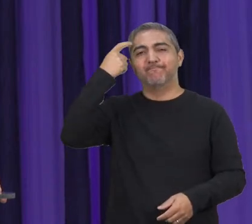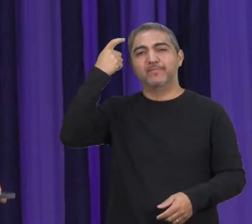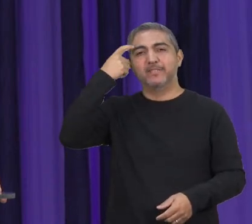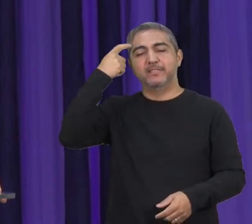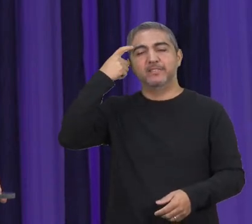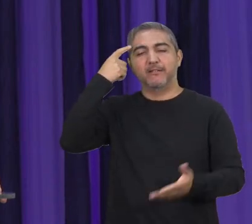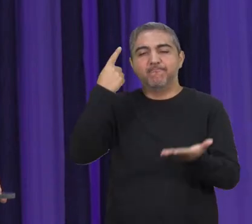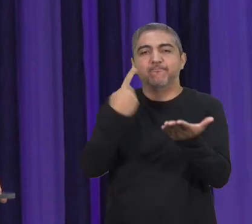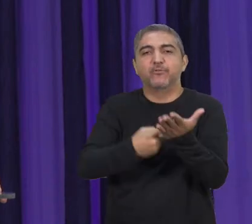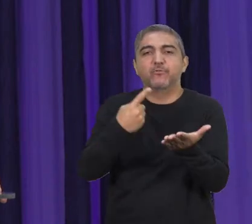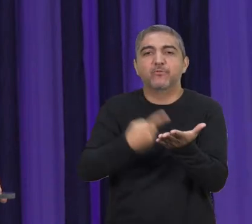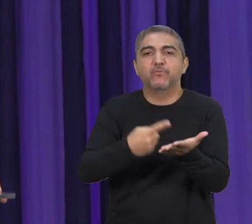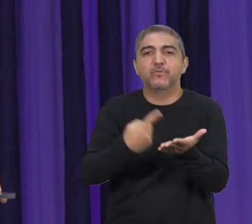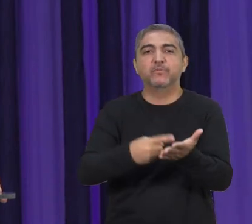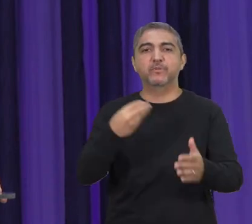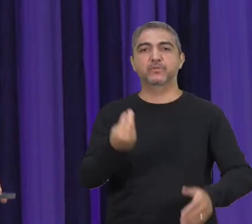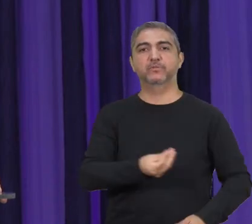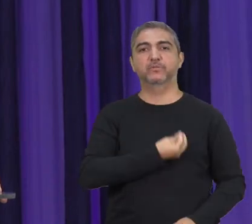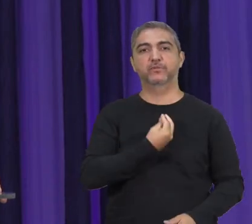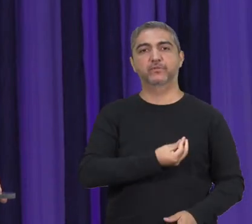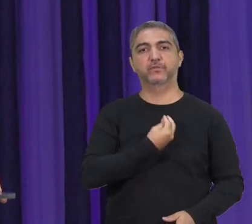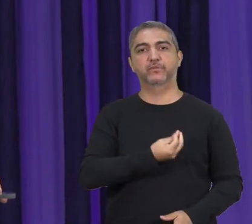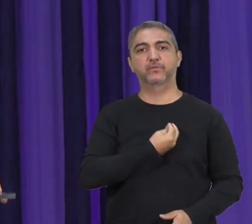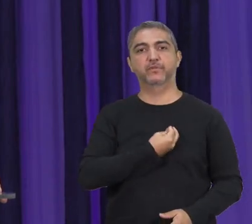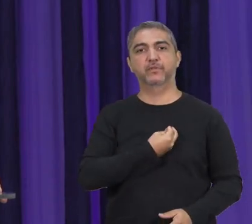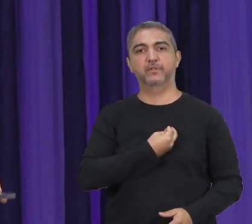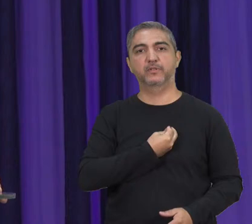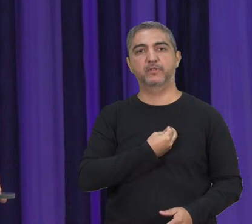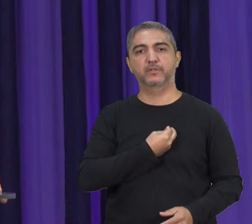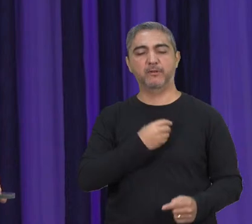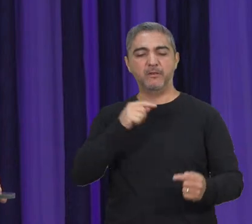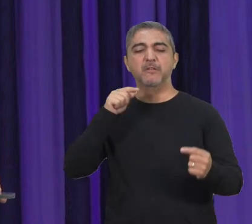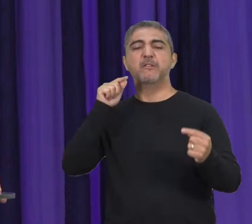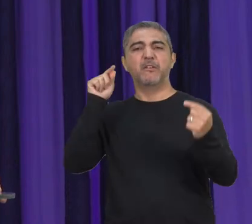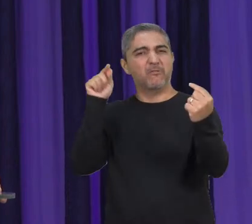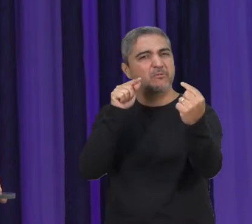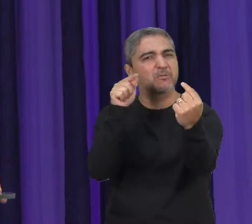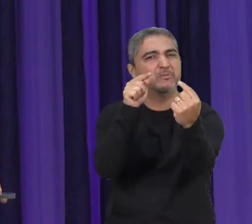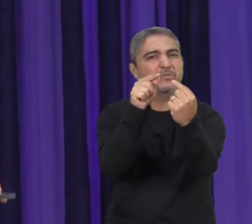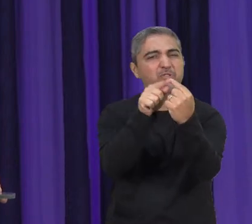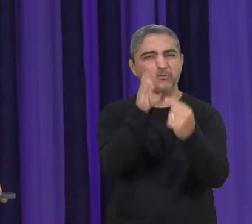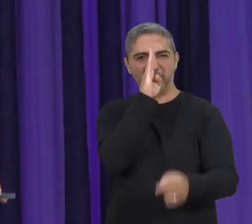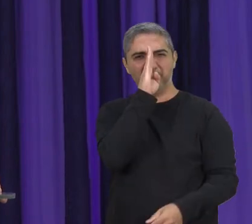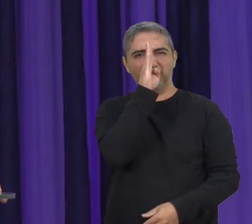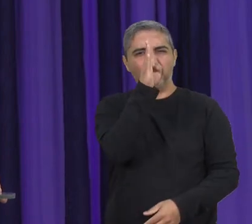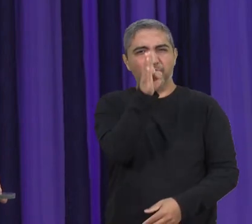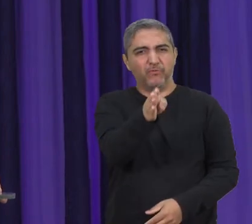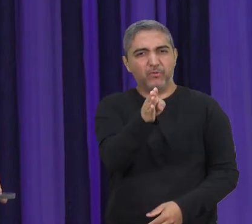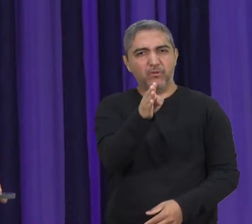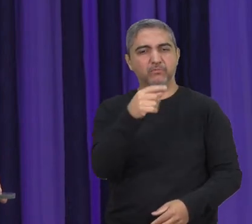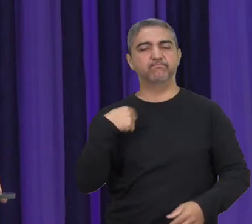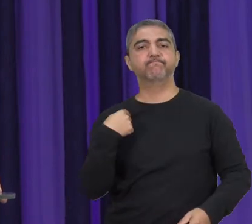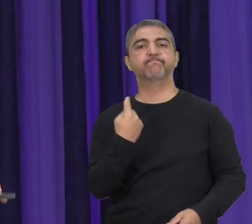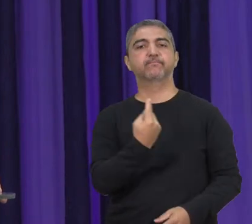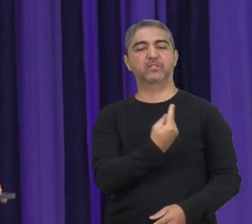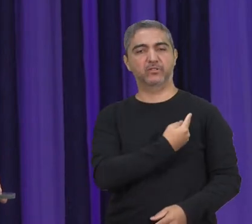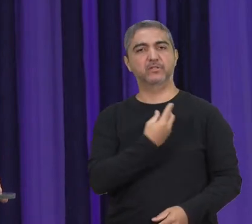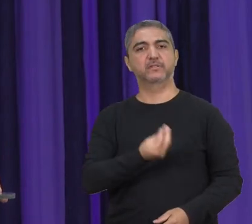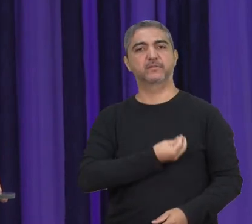vida, é algo muito intencional da nossa parte. Mas também não se enganem.